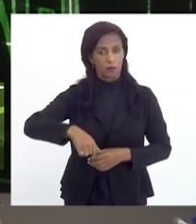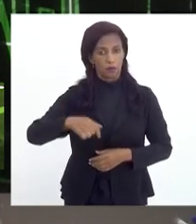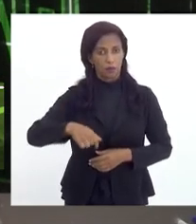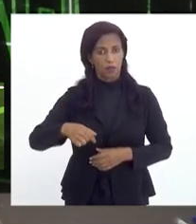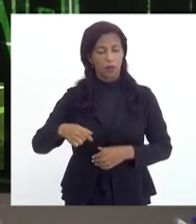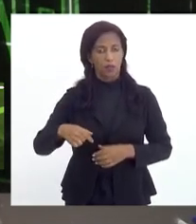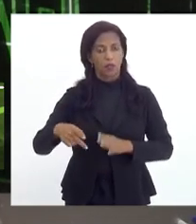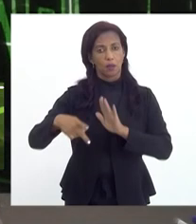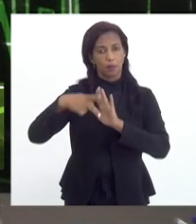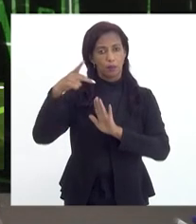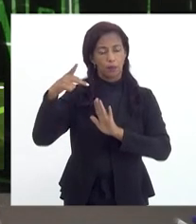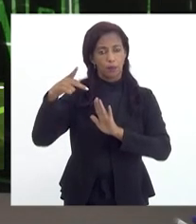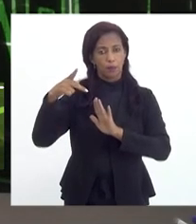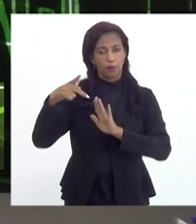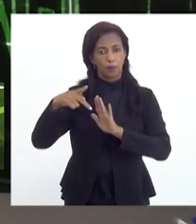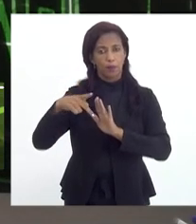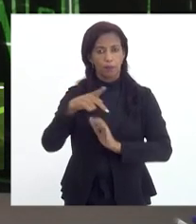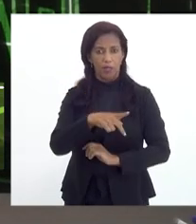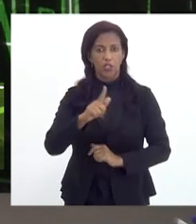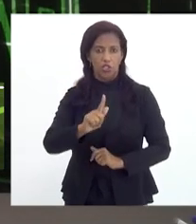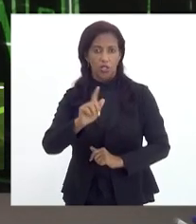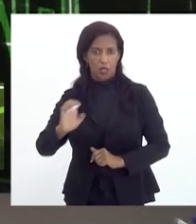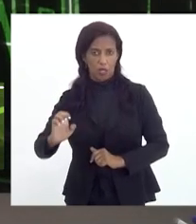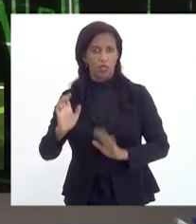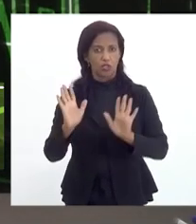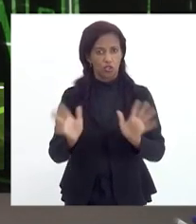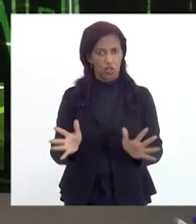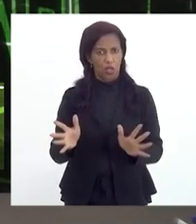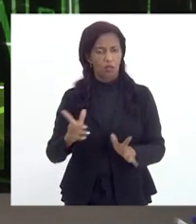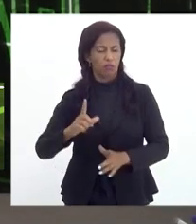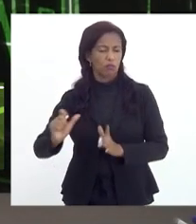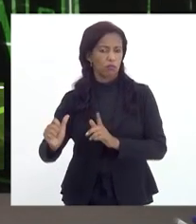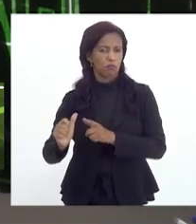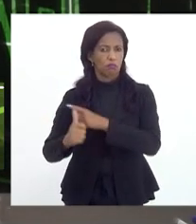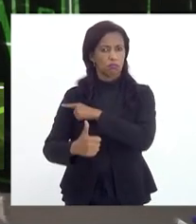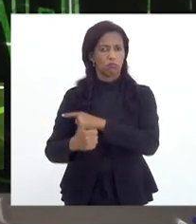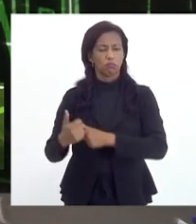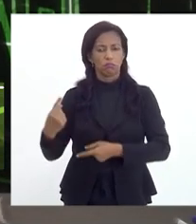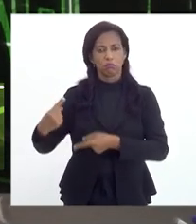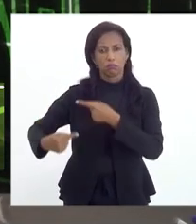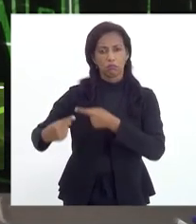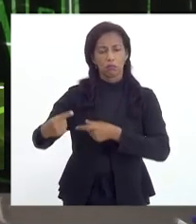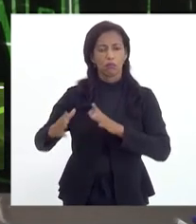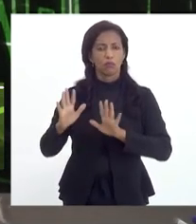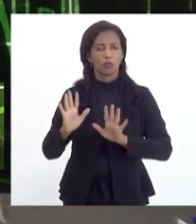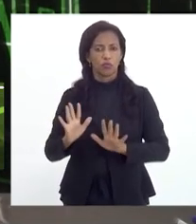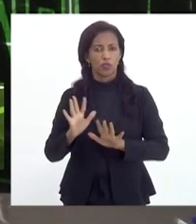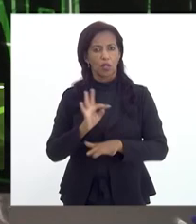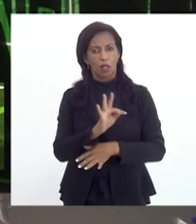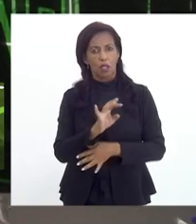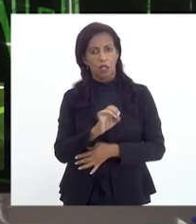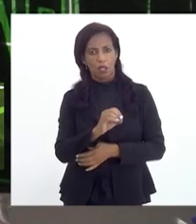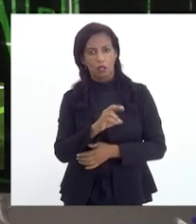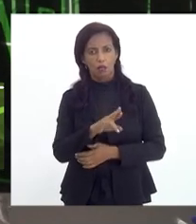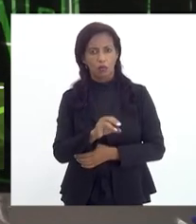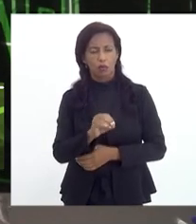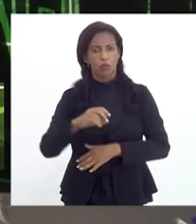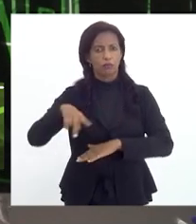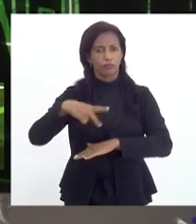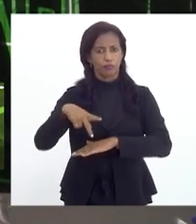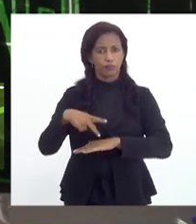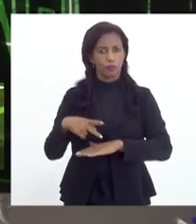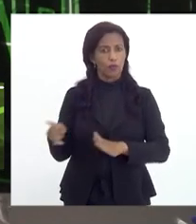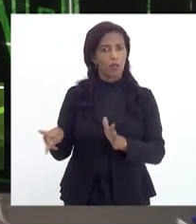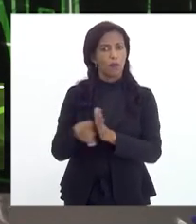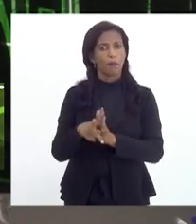Procuradoria Geral Do Estado Já Nós tivemos Um primeiro embate Com o Tesouro Nacional E